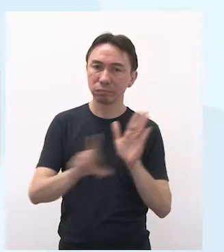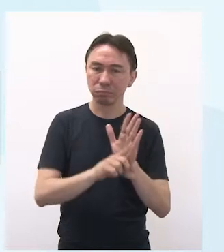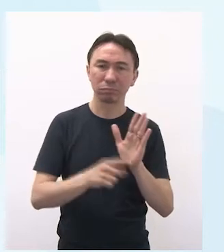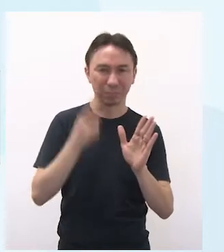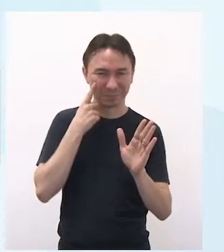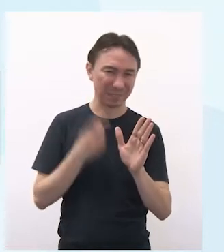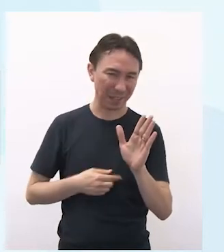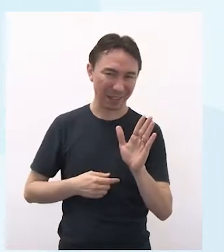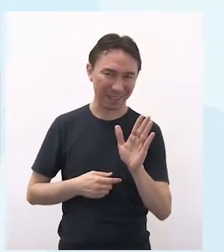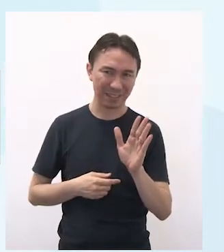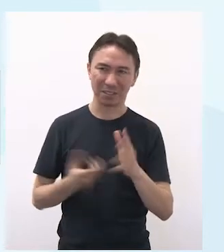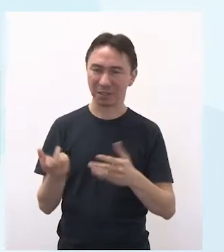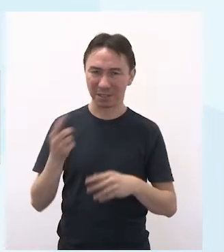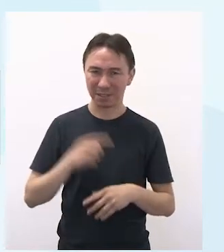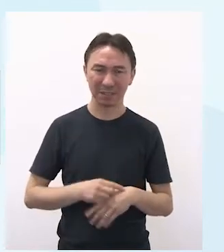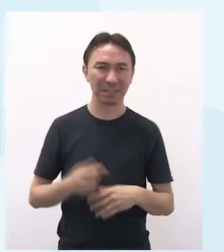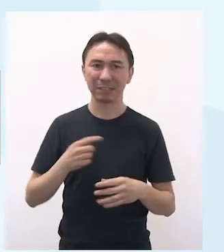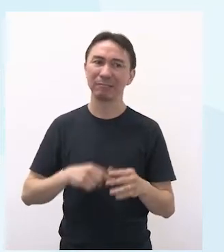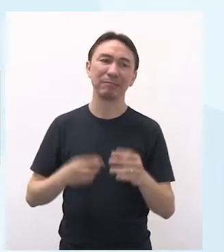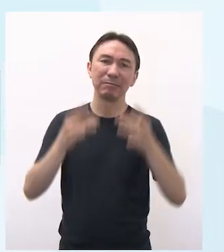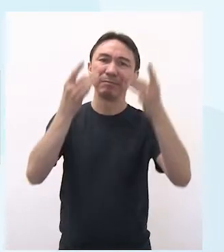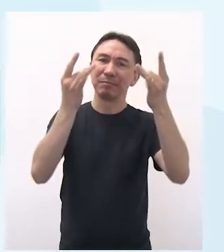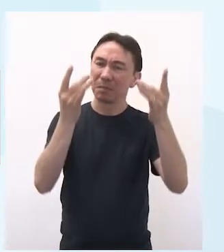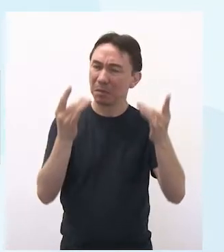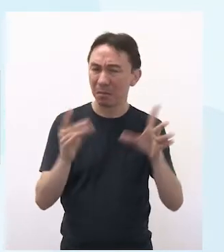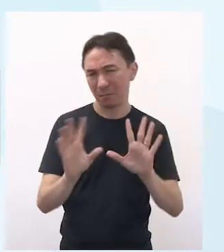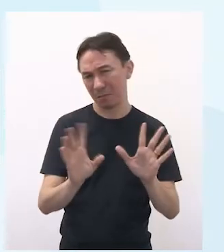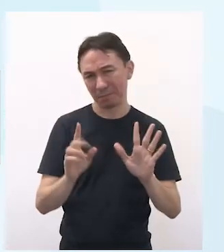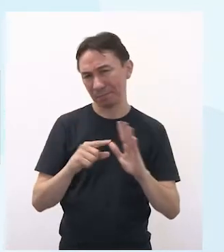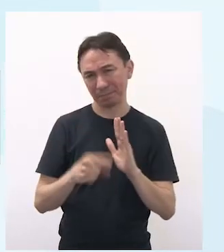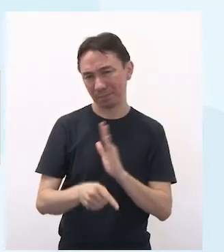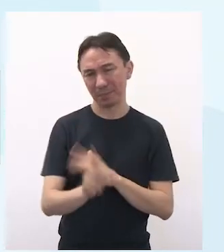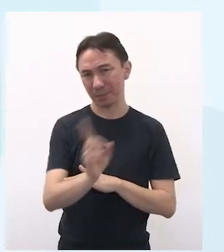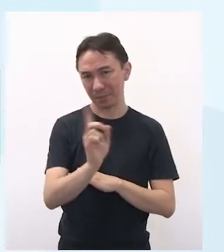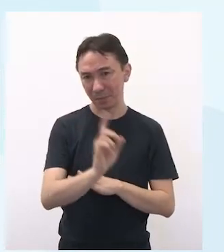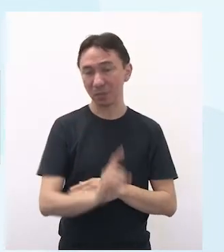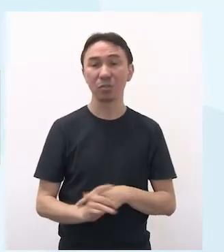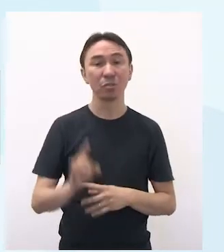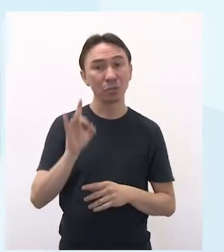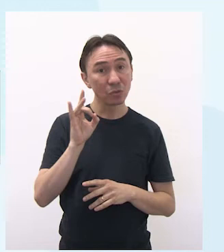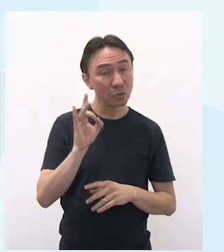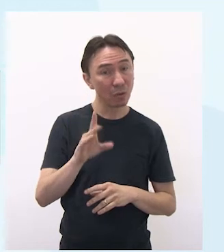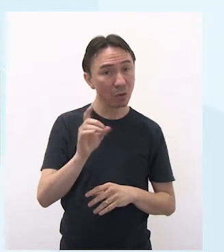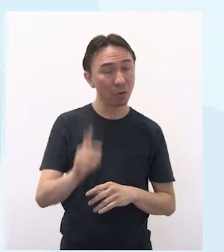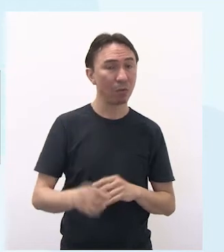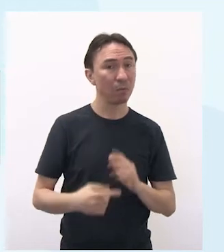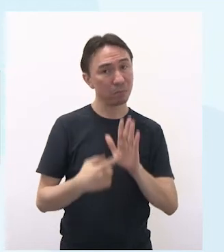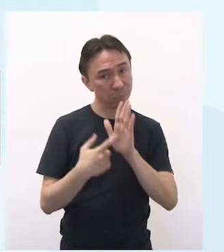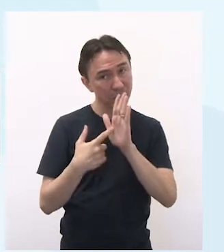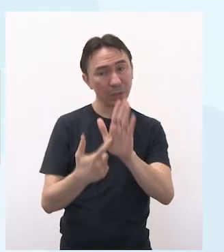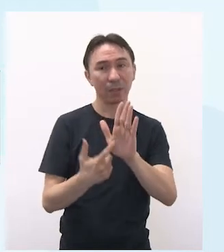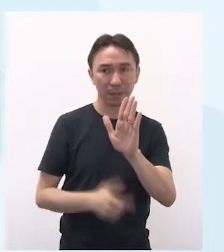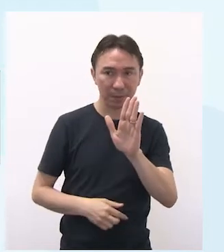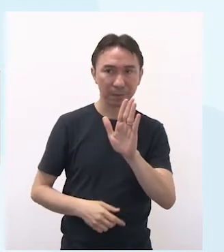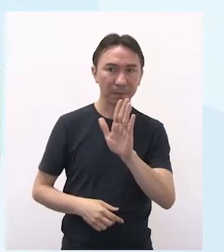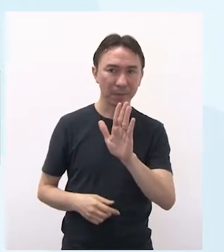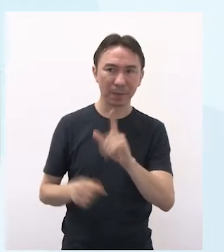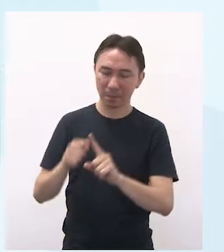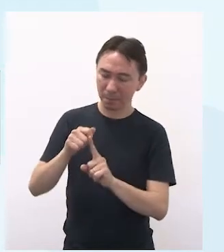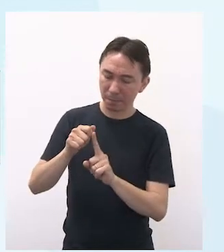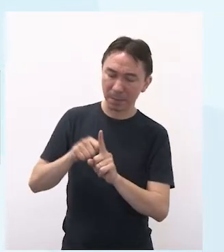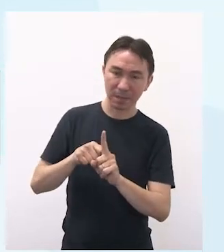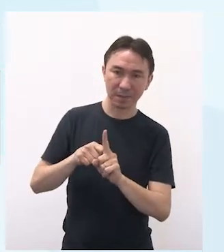só chamando a atenção para vocês aqui, que quando foi agora, em julho, o SAEB, então,